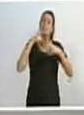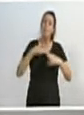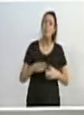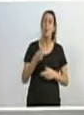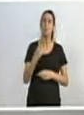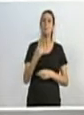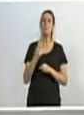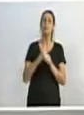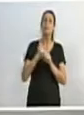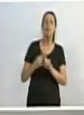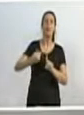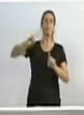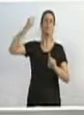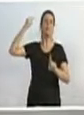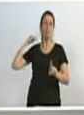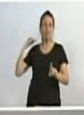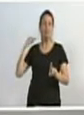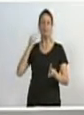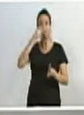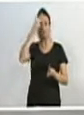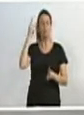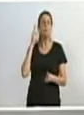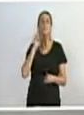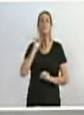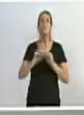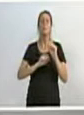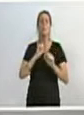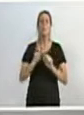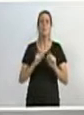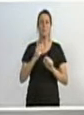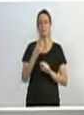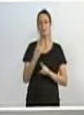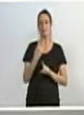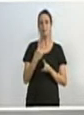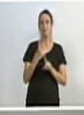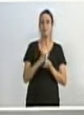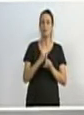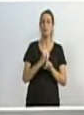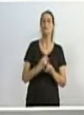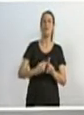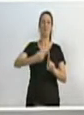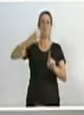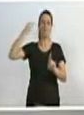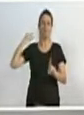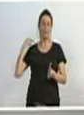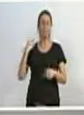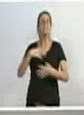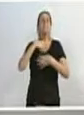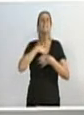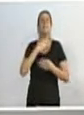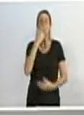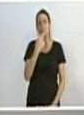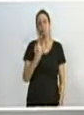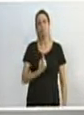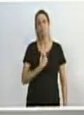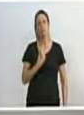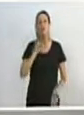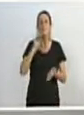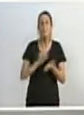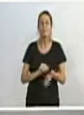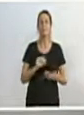os pequenos empresários, né? os empreendedores de micro e pequena empresa. Então, assim, é